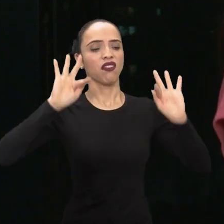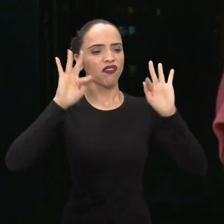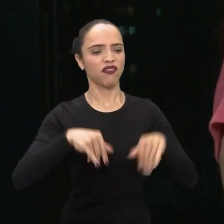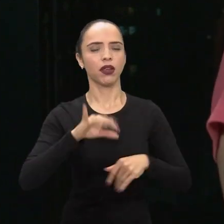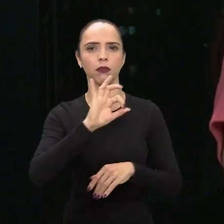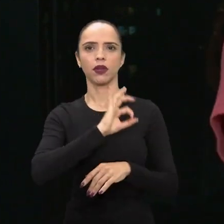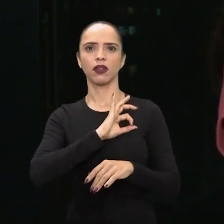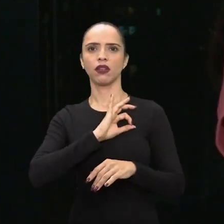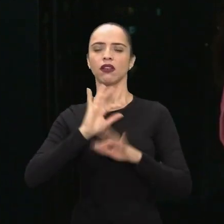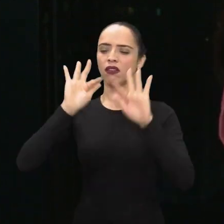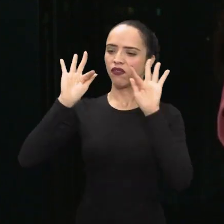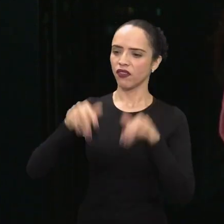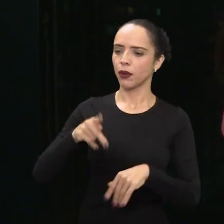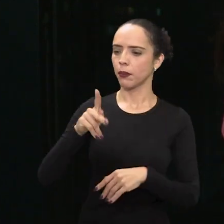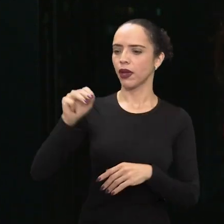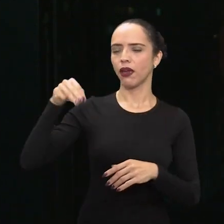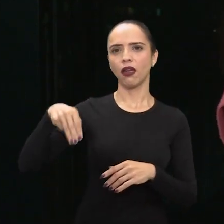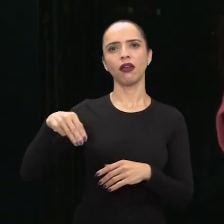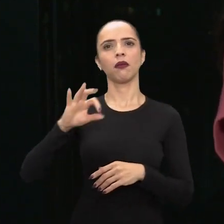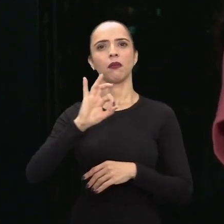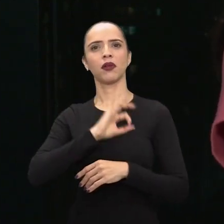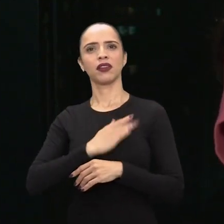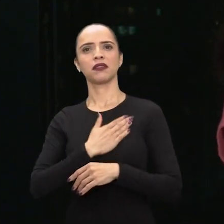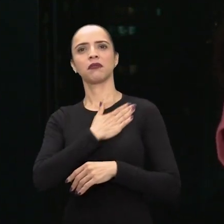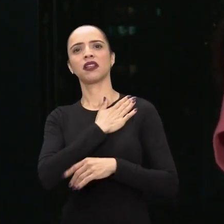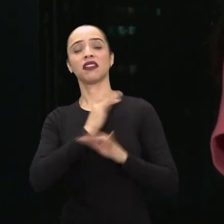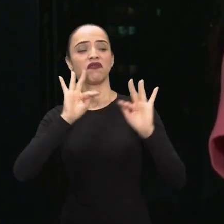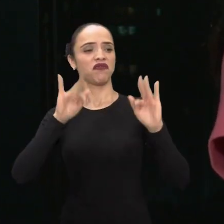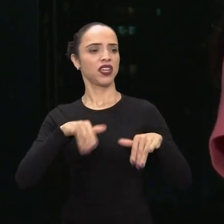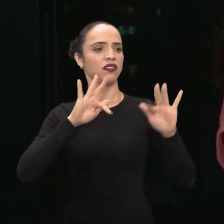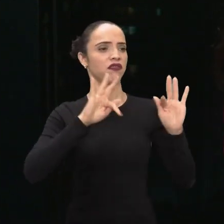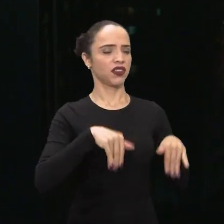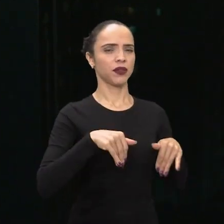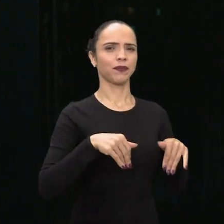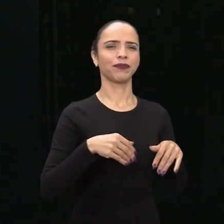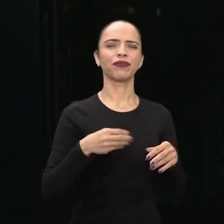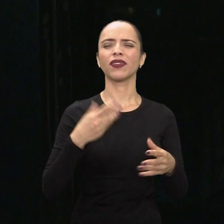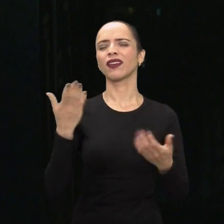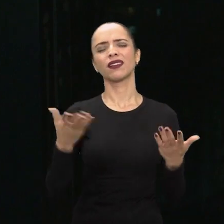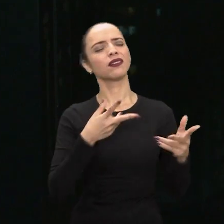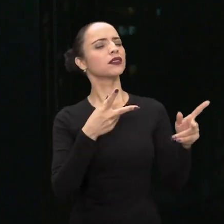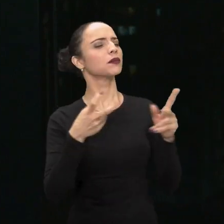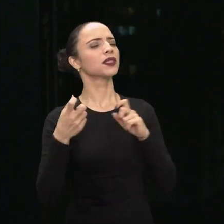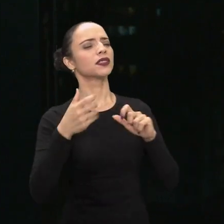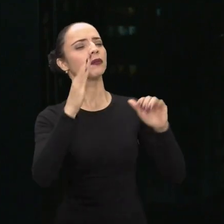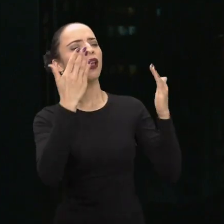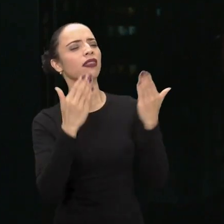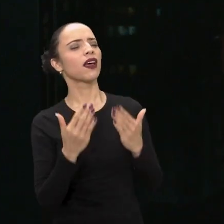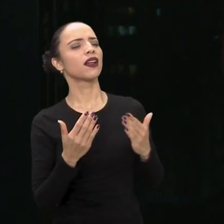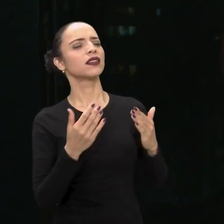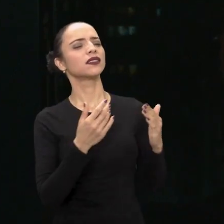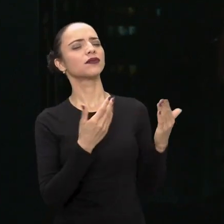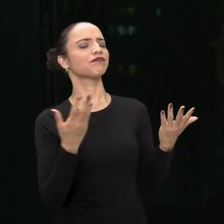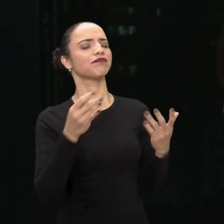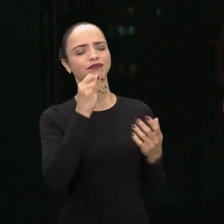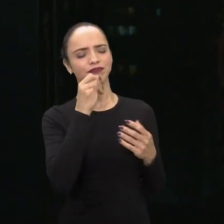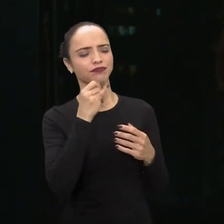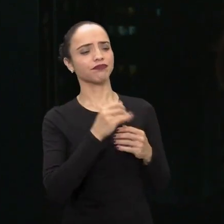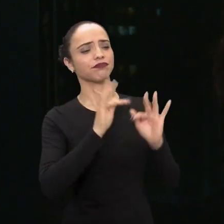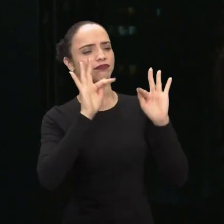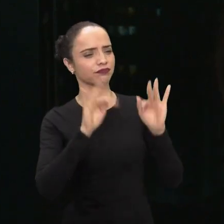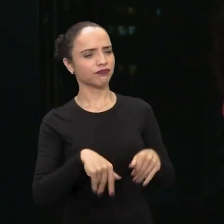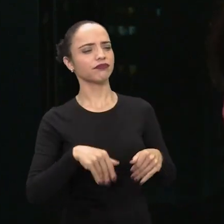o fim da PM como é que a senhora Analisa essas questões tanto da desm militarização quanto numa possibilidade de